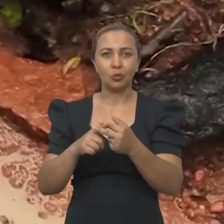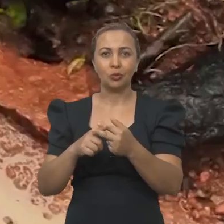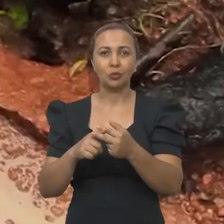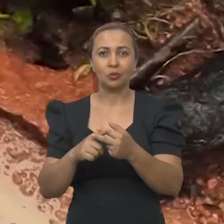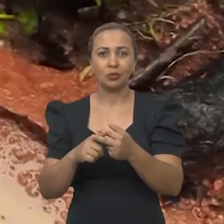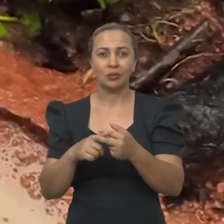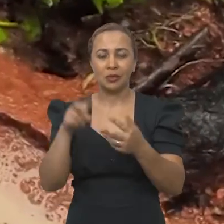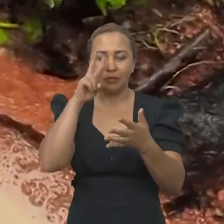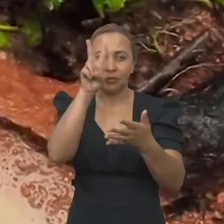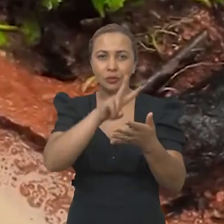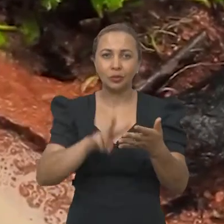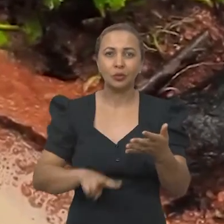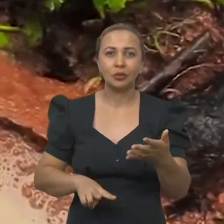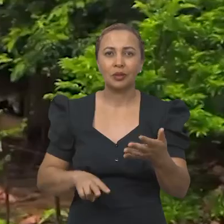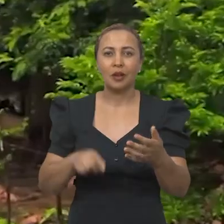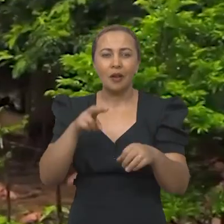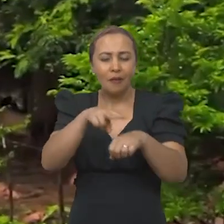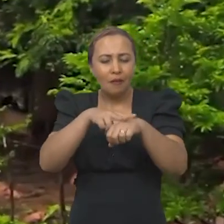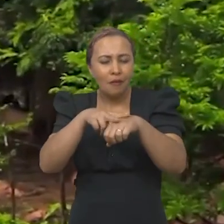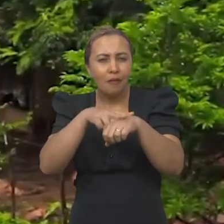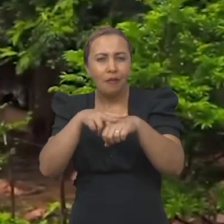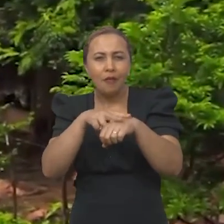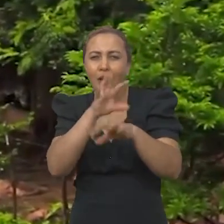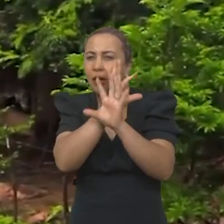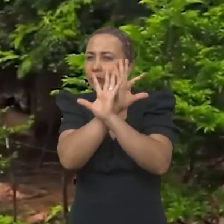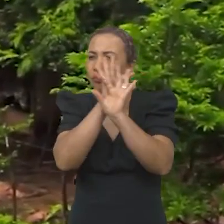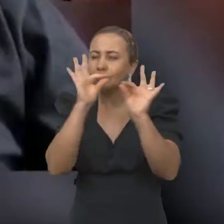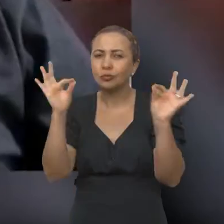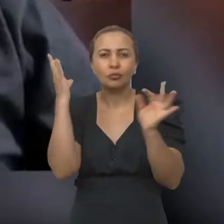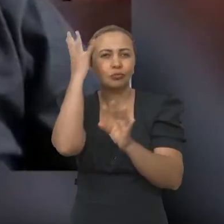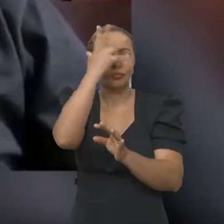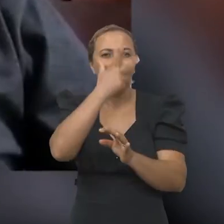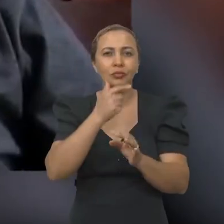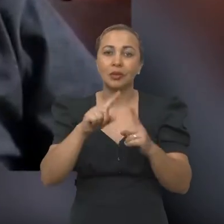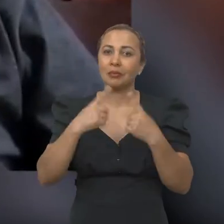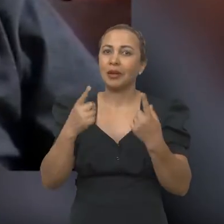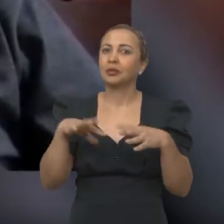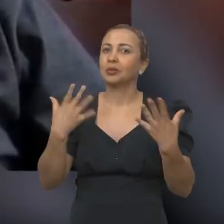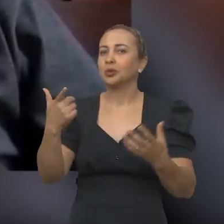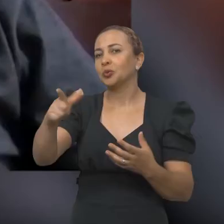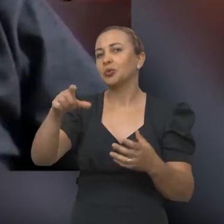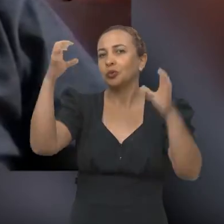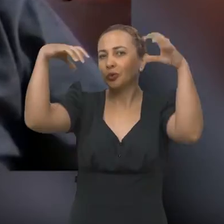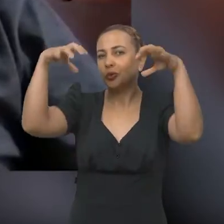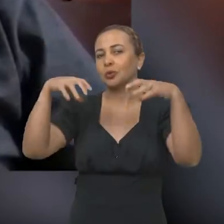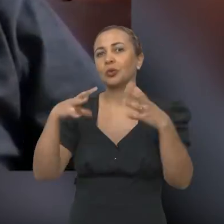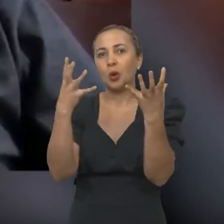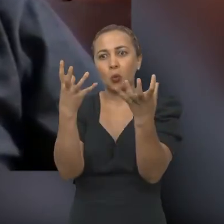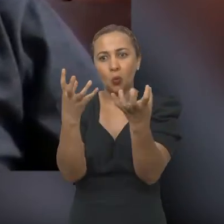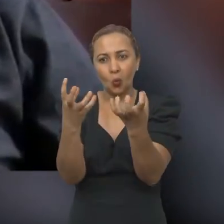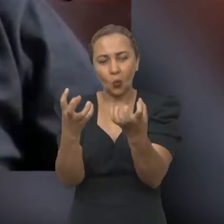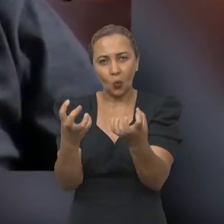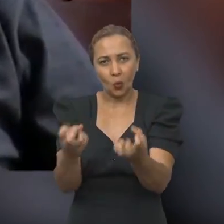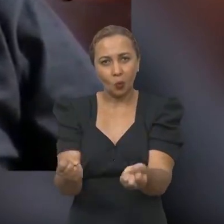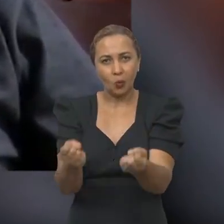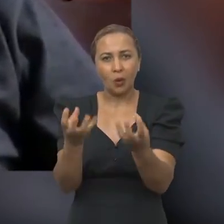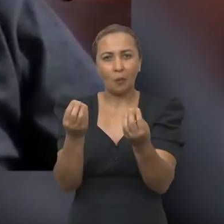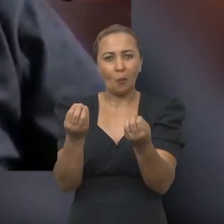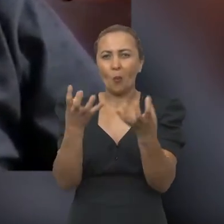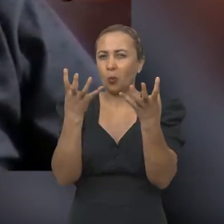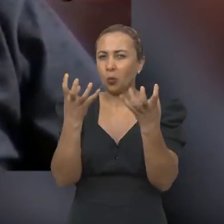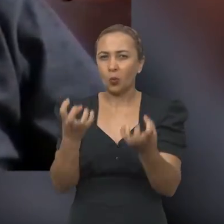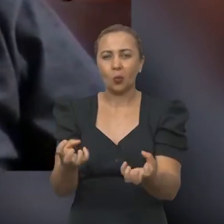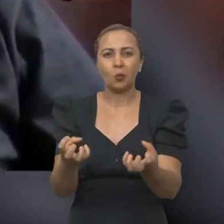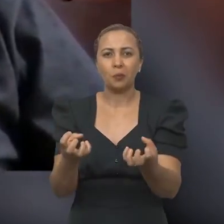produzem fitofisionomias vegetais muito verdes e nos períodos menos chuvosos produzem fitofisionomias